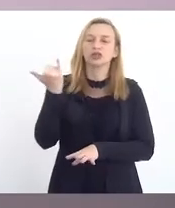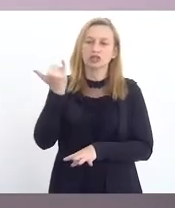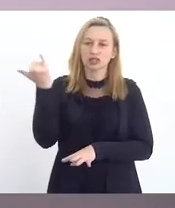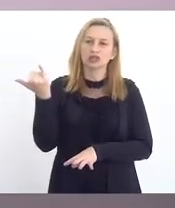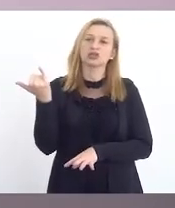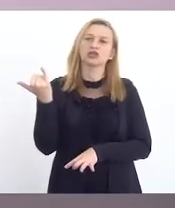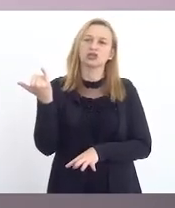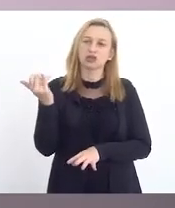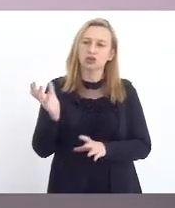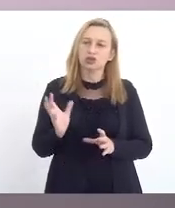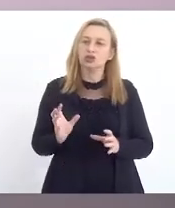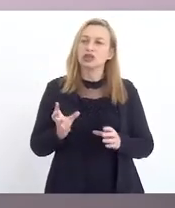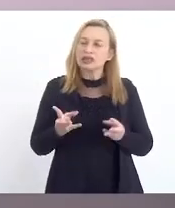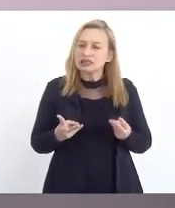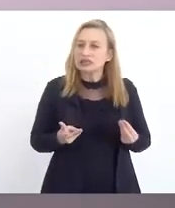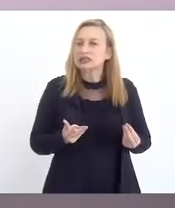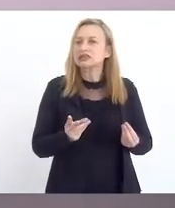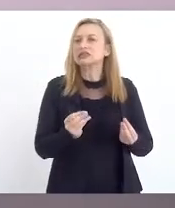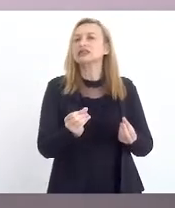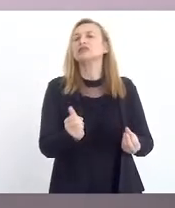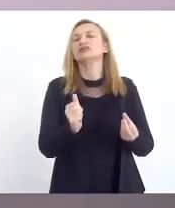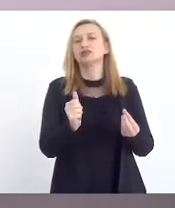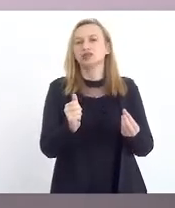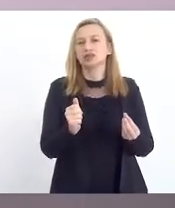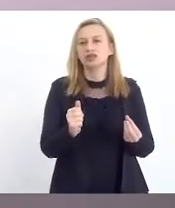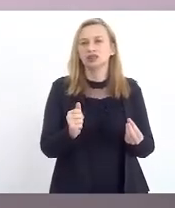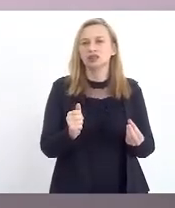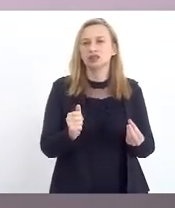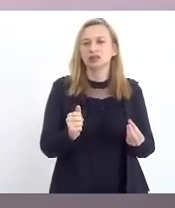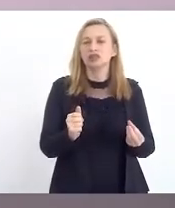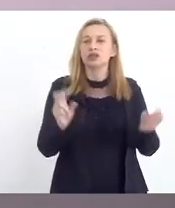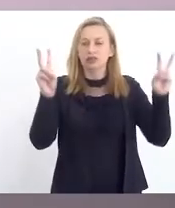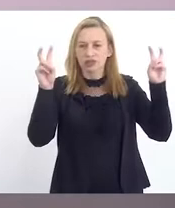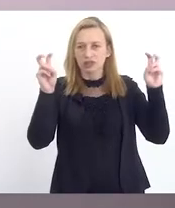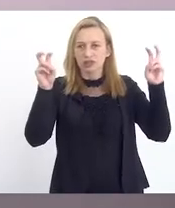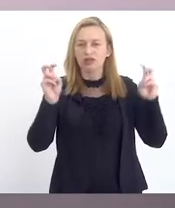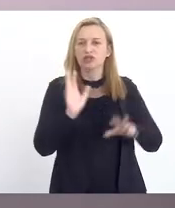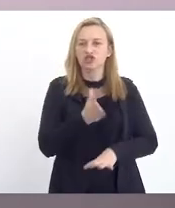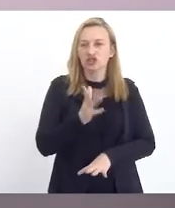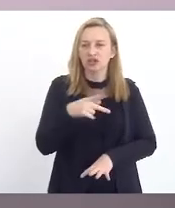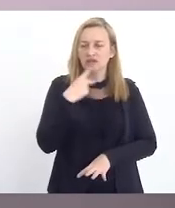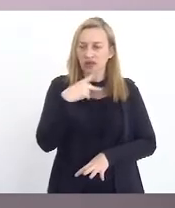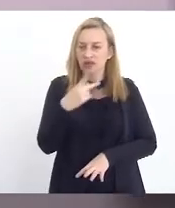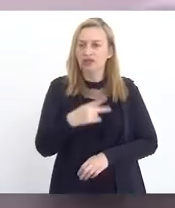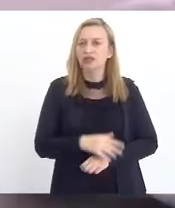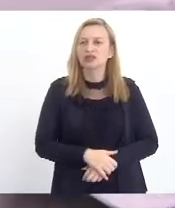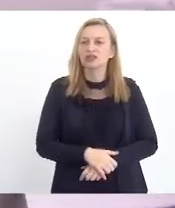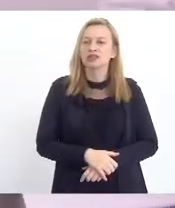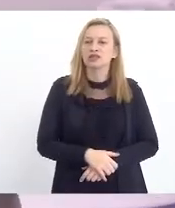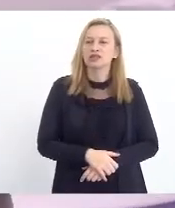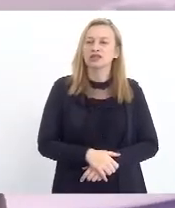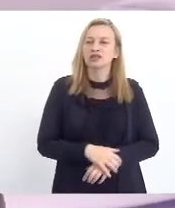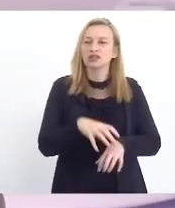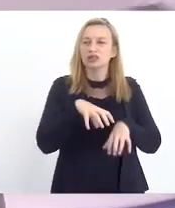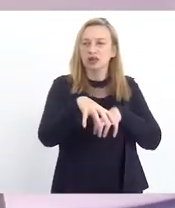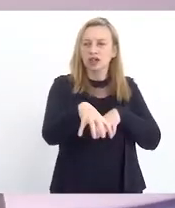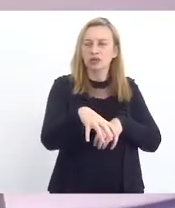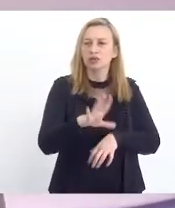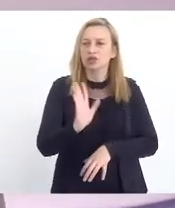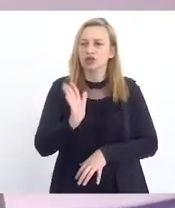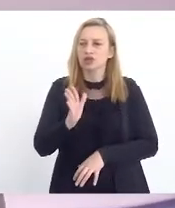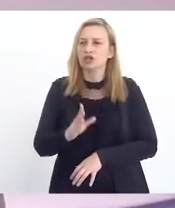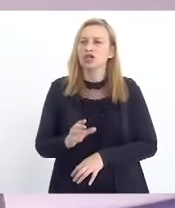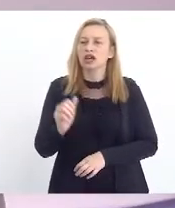muito sensíveis sobre esse tema. Já confirmamos que estão participando remotamente